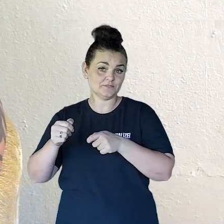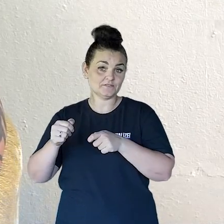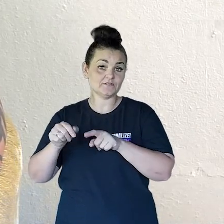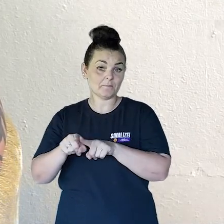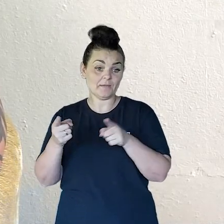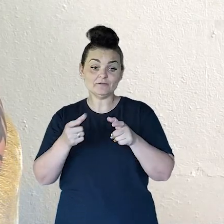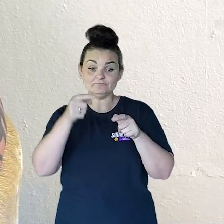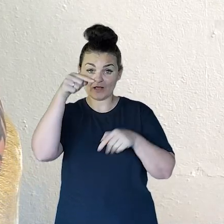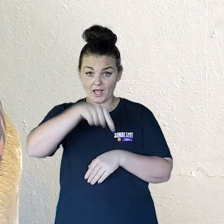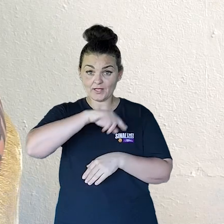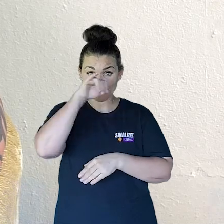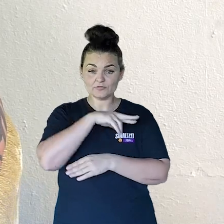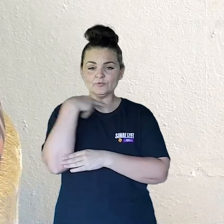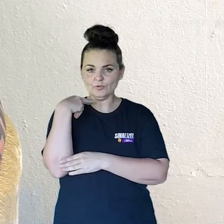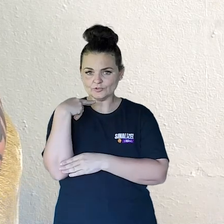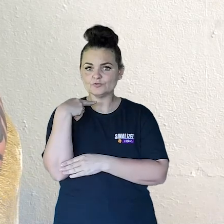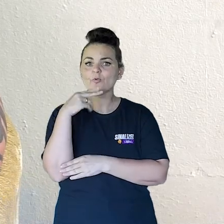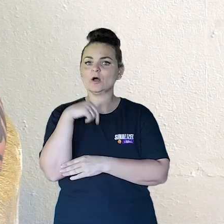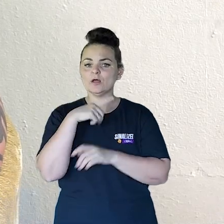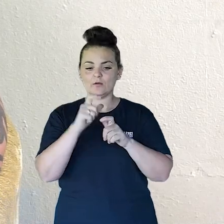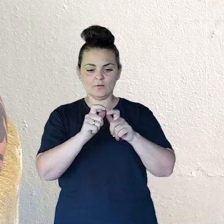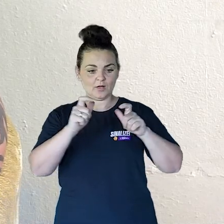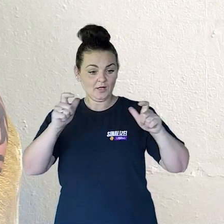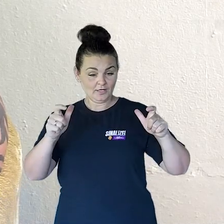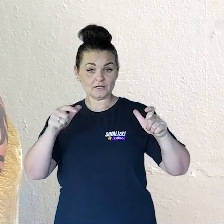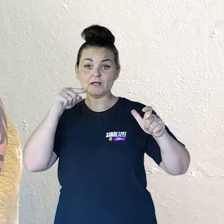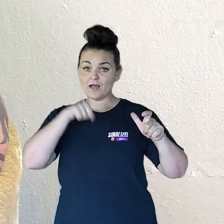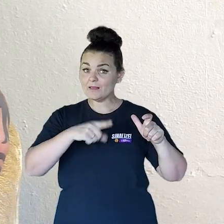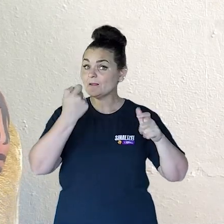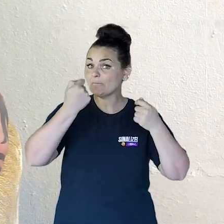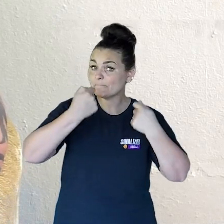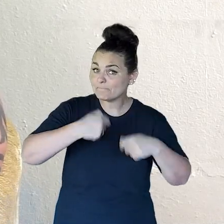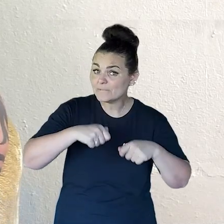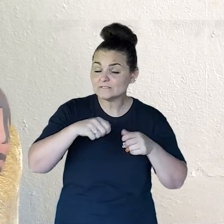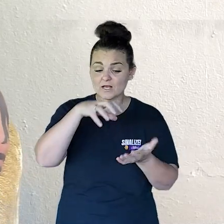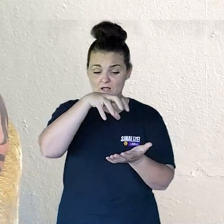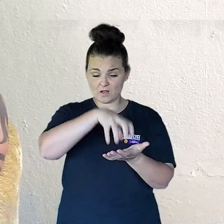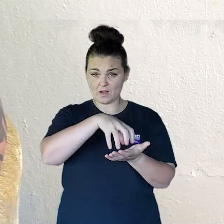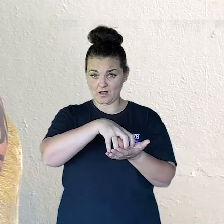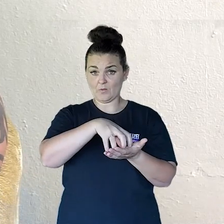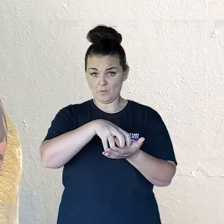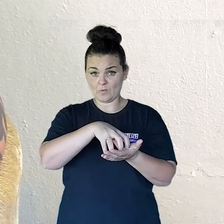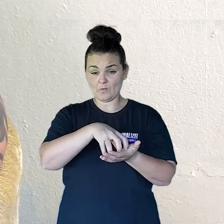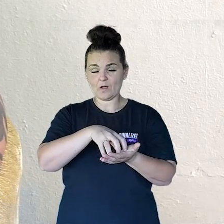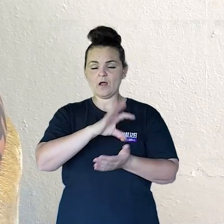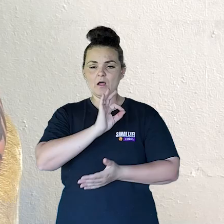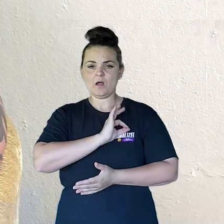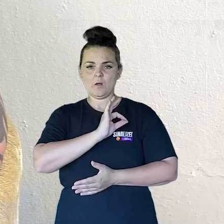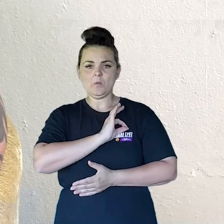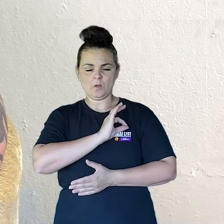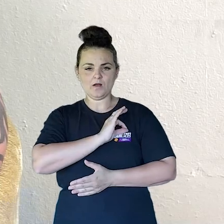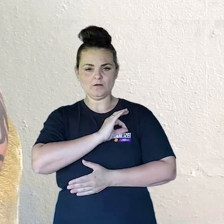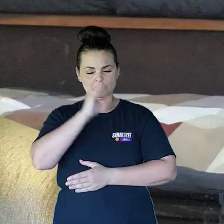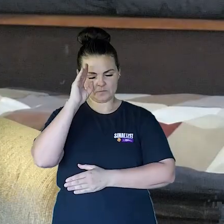Então eu acho que, e com o perfil que o Jaraguá do Sul tem, com certeza será uma das melhores guardas municipais do país. Tenho certeza